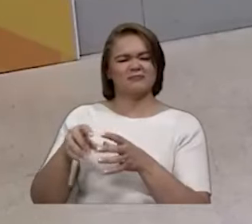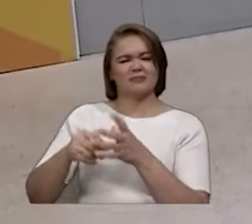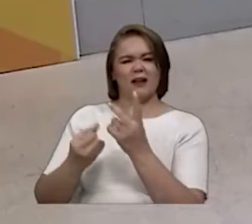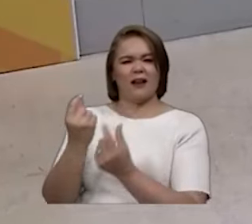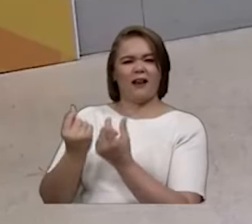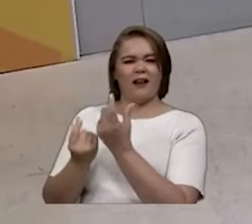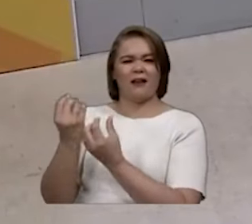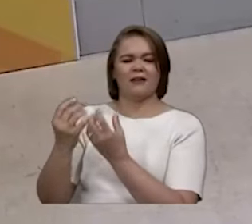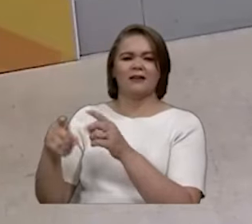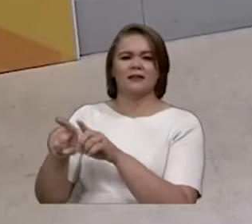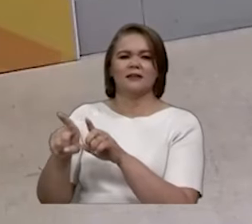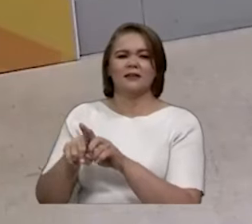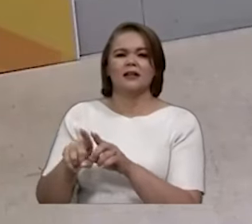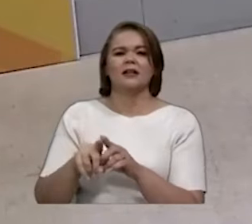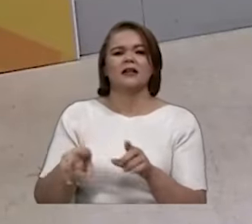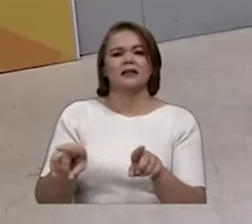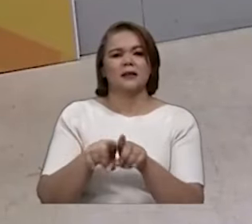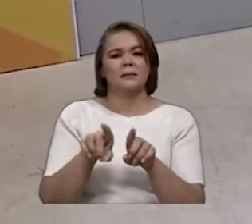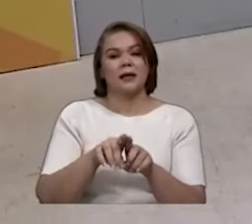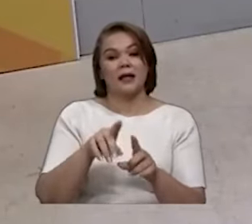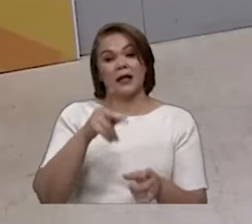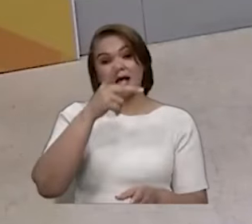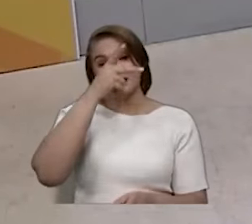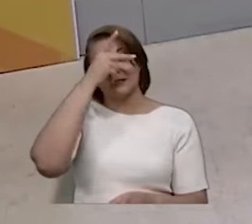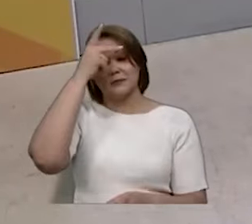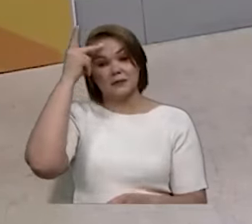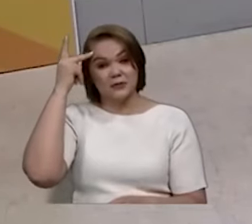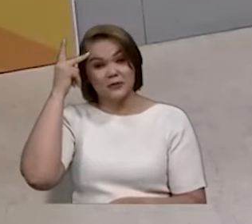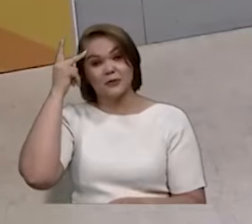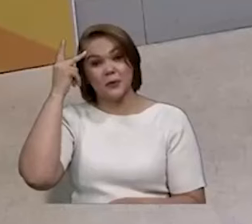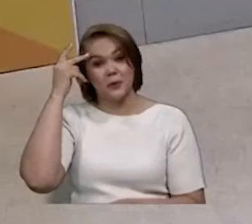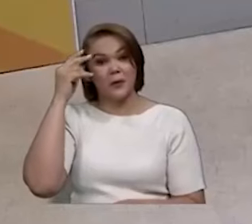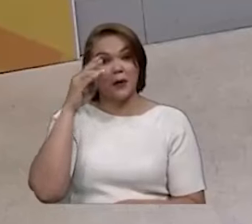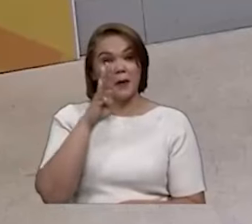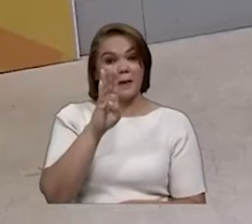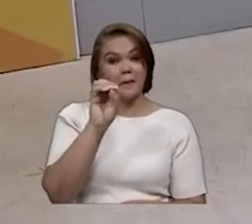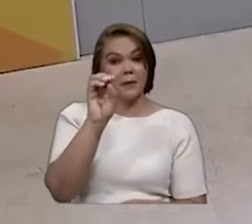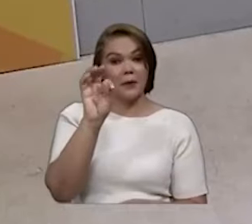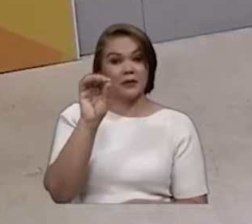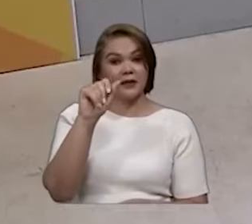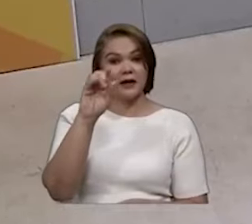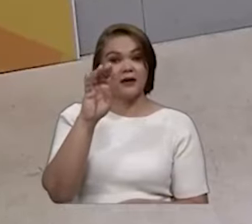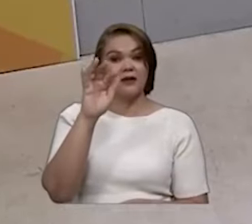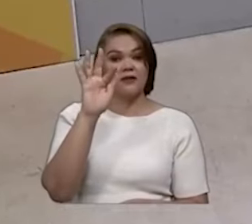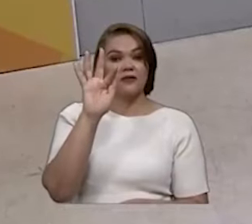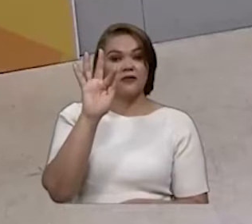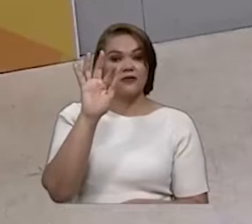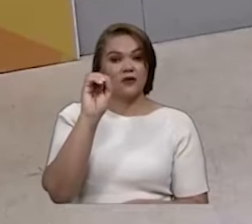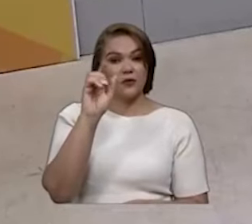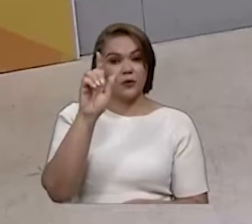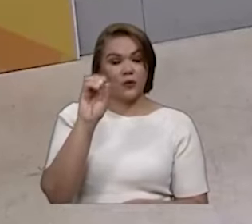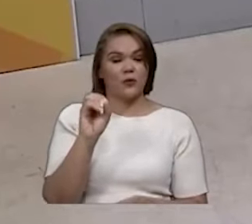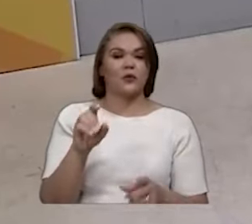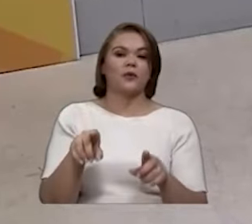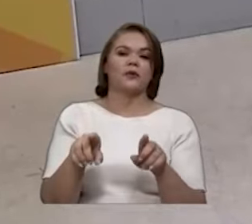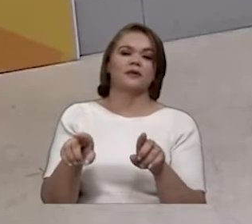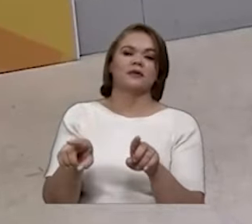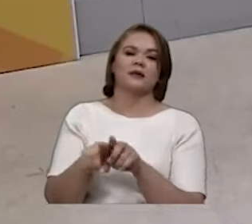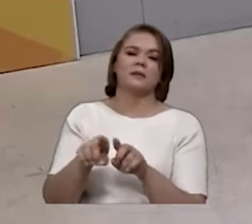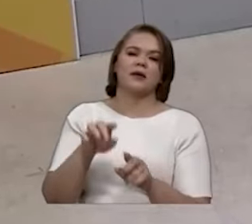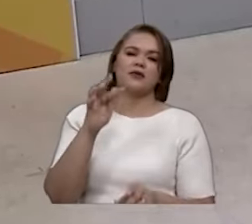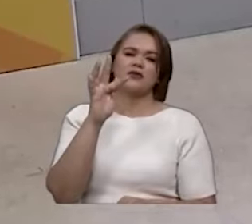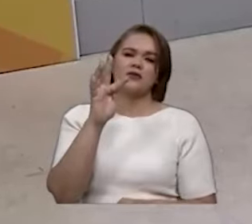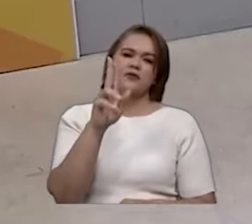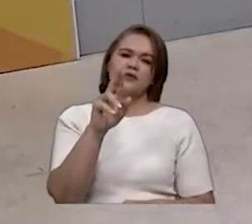Quero mandar um abraço aos botafoguenses, meus amigos botafoguenses, Paulo Emílio, Furiba, meu amigo DJ